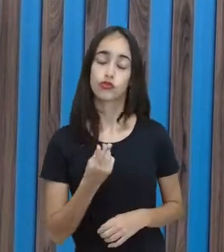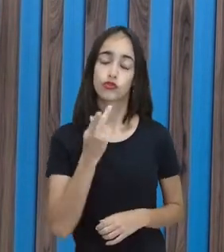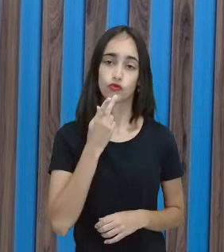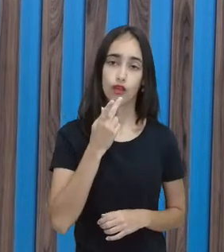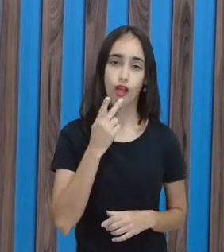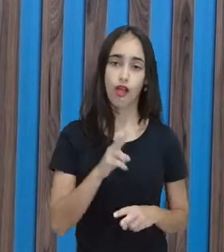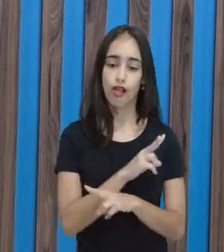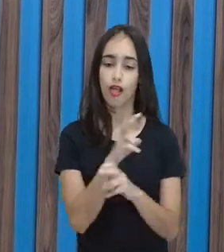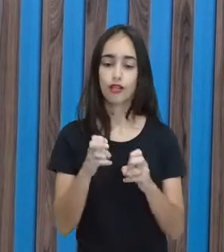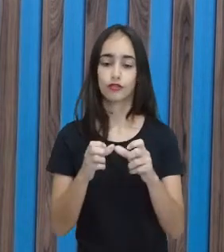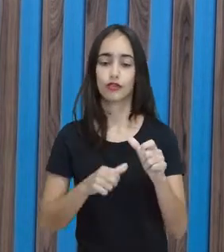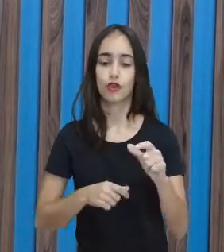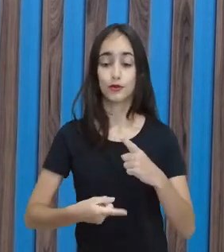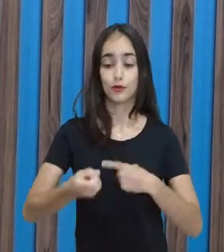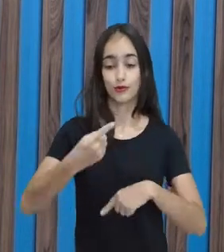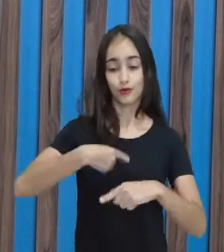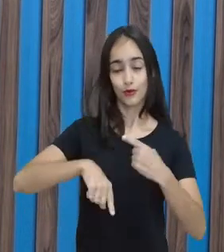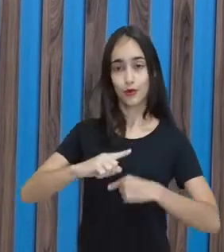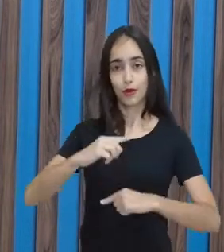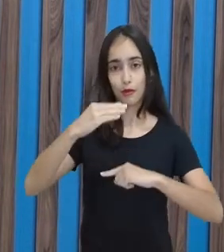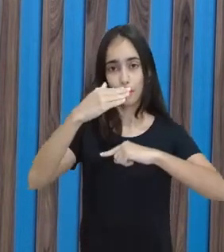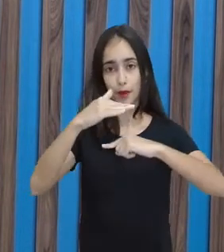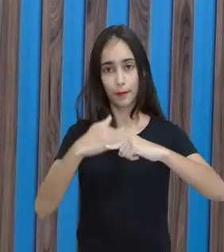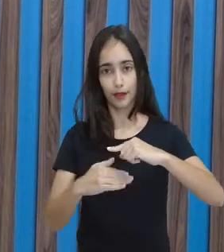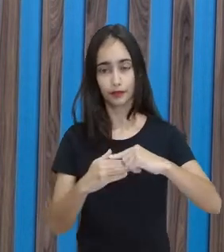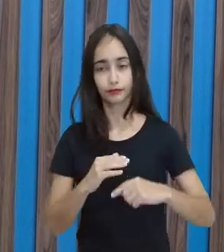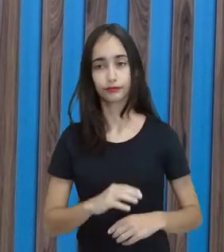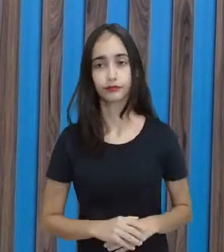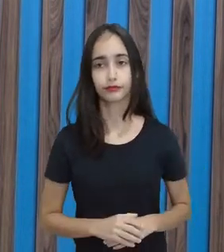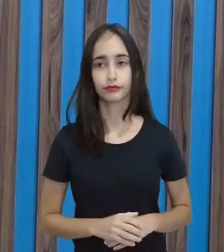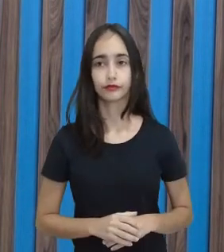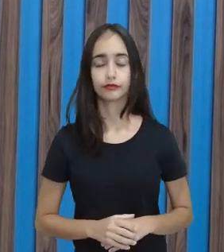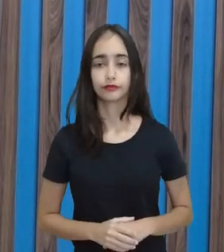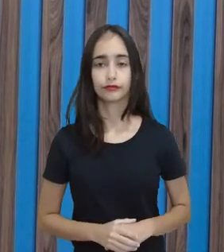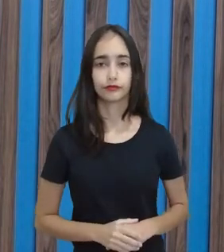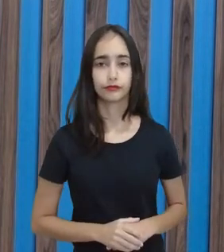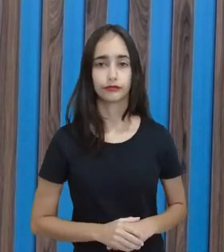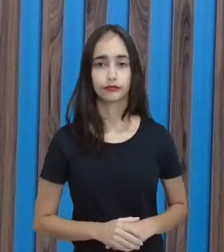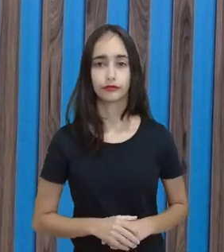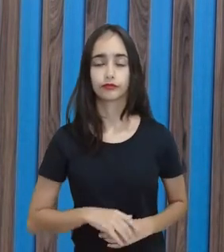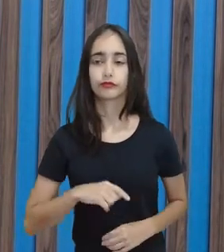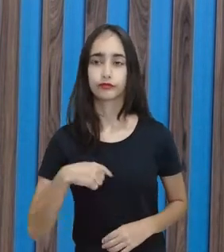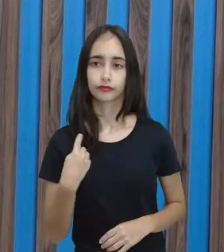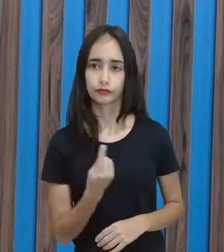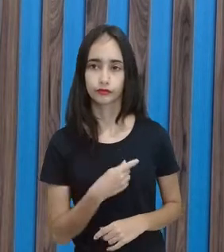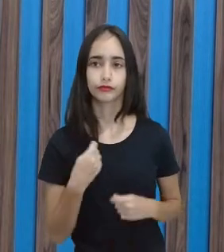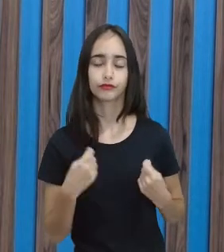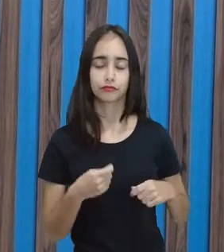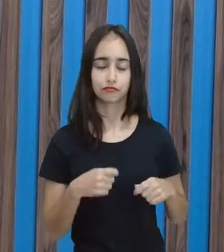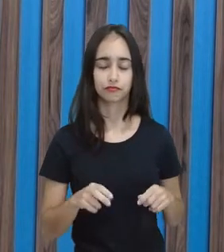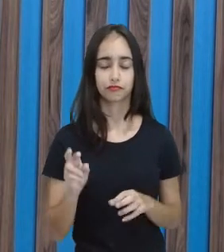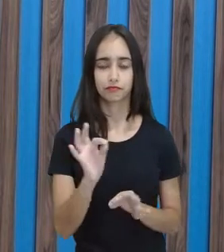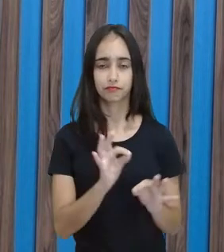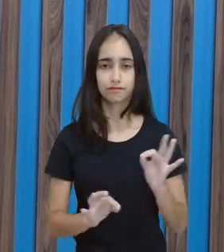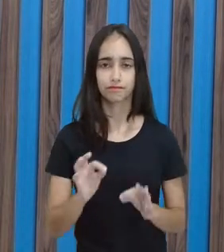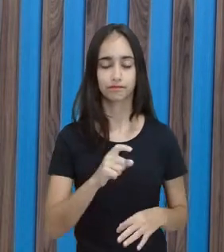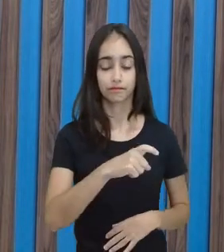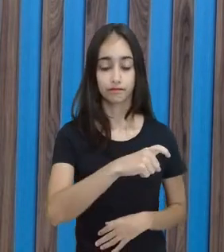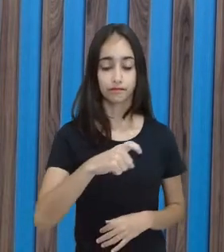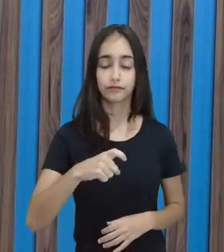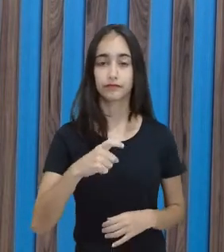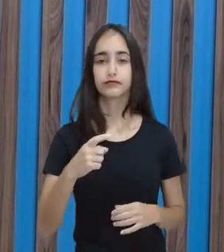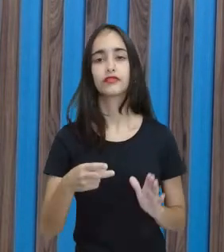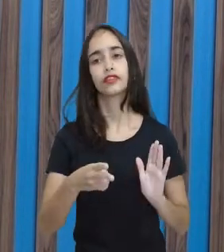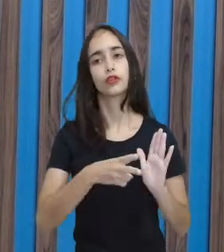proporcional, aí a gente, transformando aqui a relação, tem x vai ser